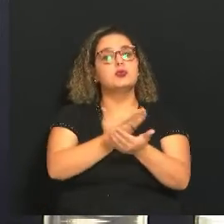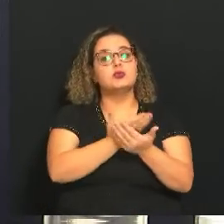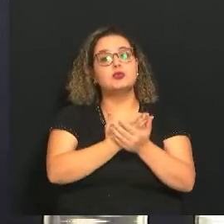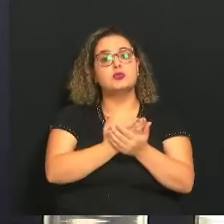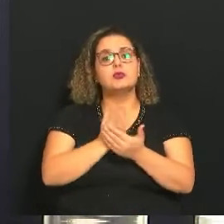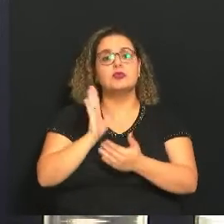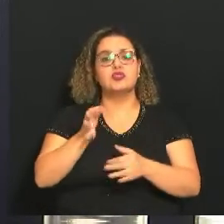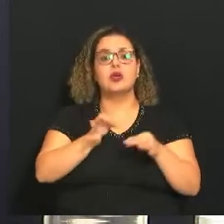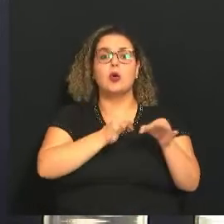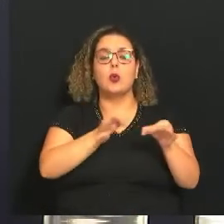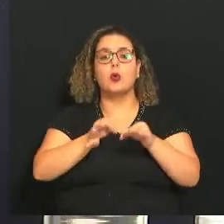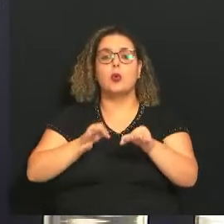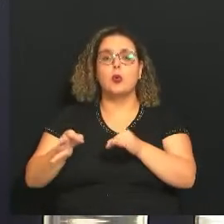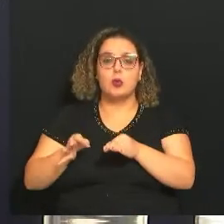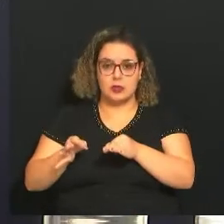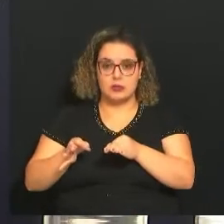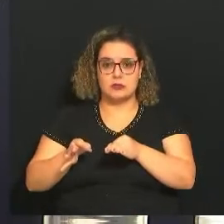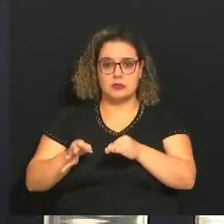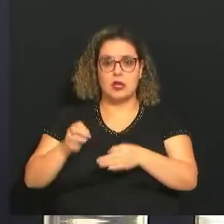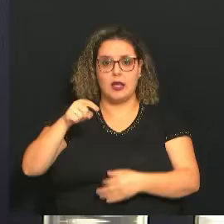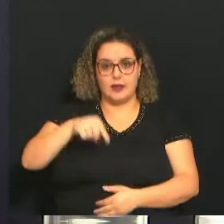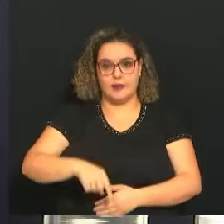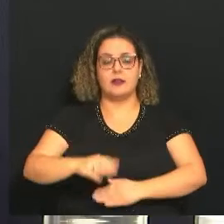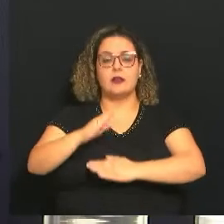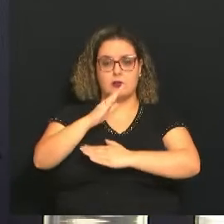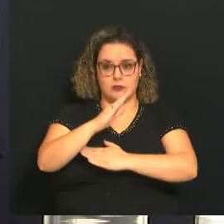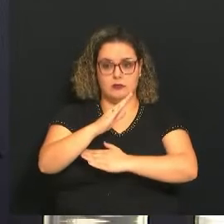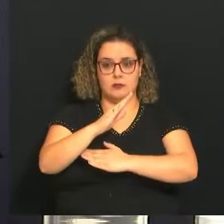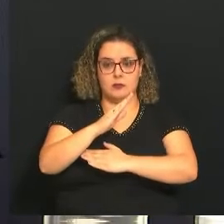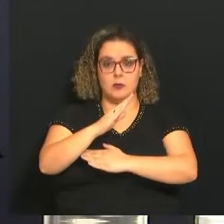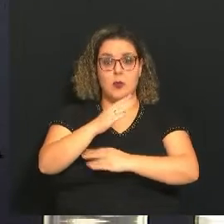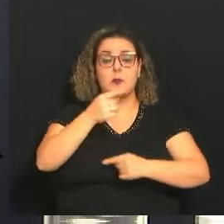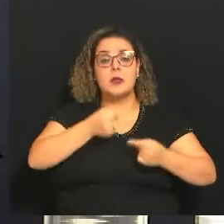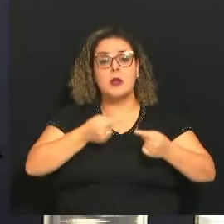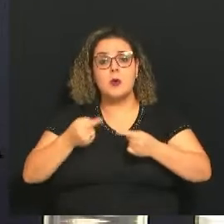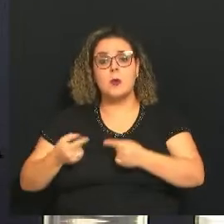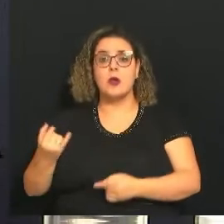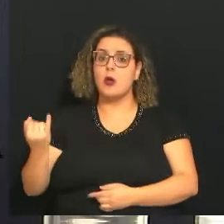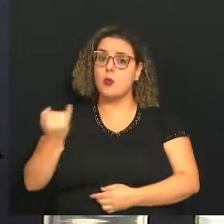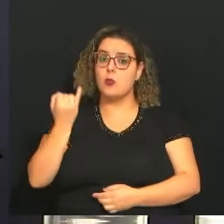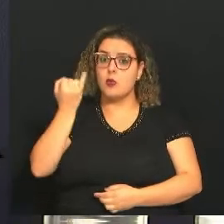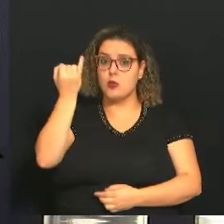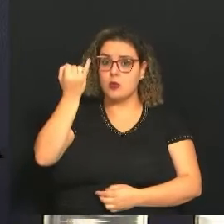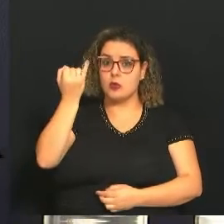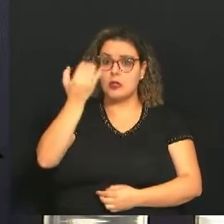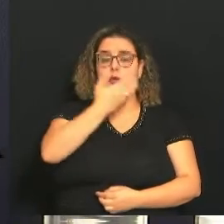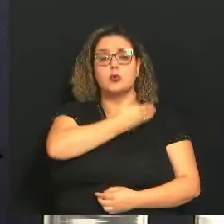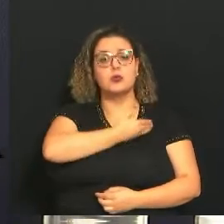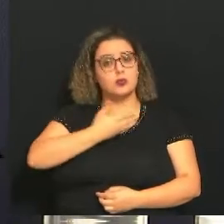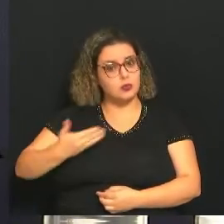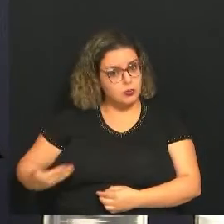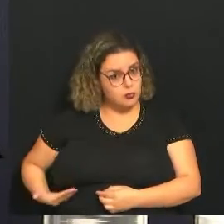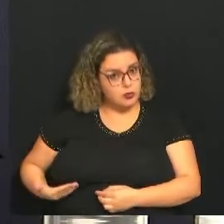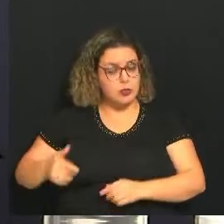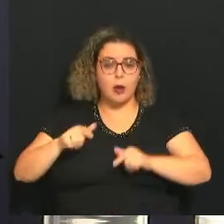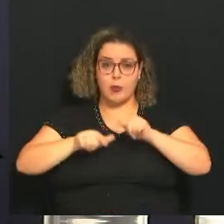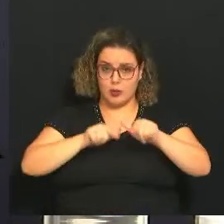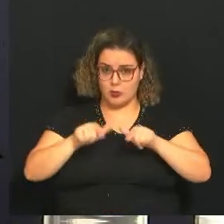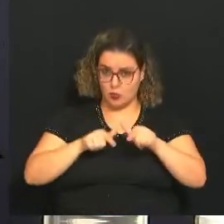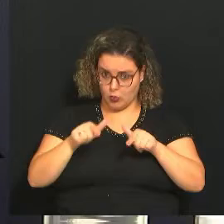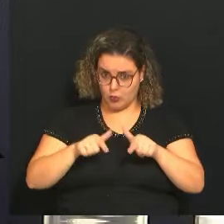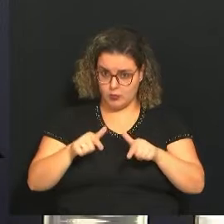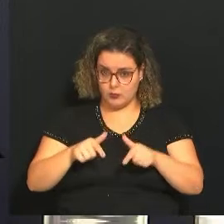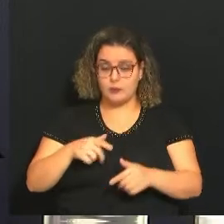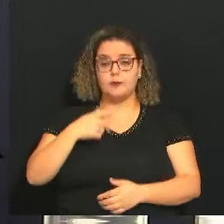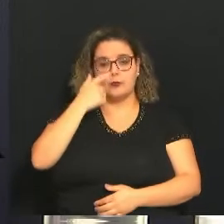organizar aqui na Câmara Municipal, que é para debater a importância do funcionalismo público do nosso município. Sou